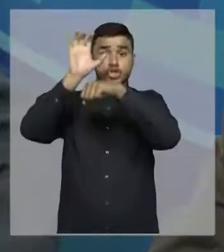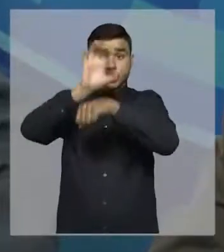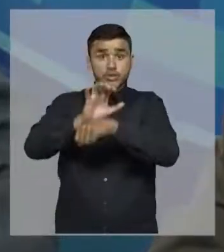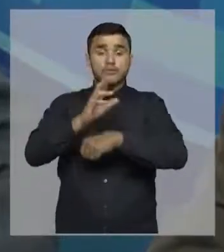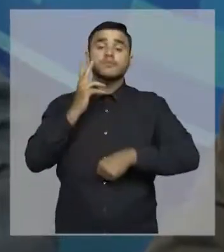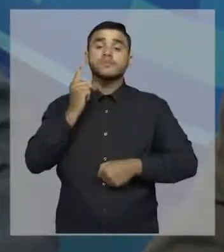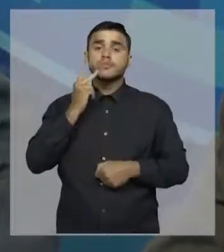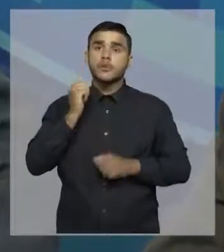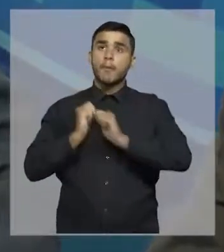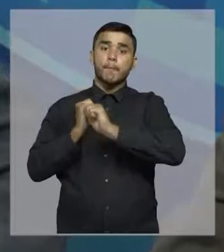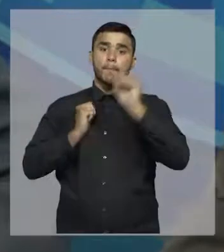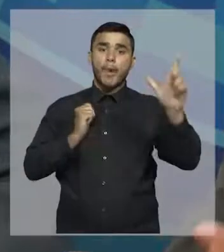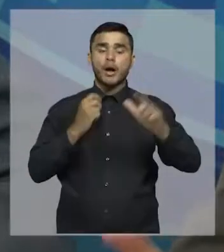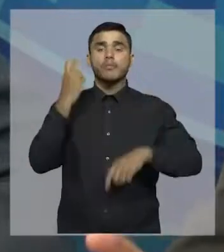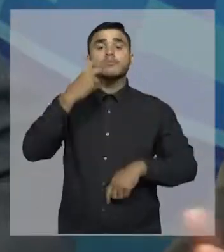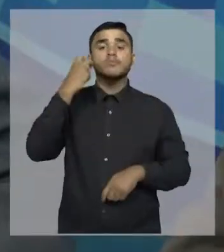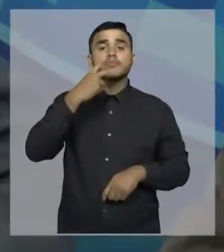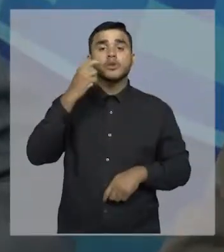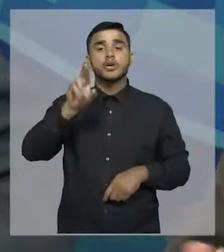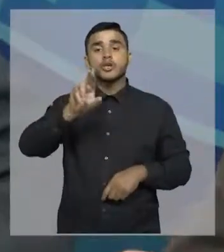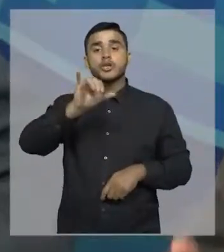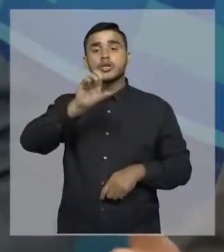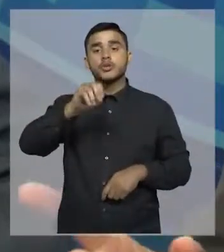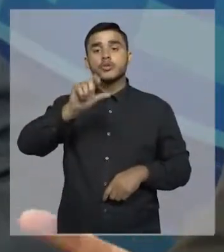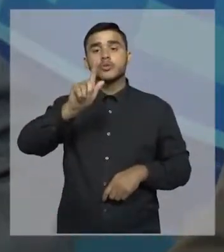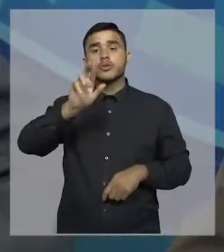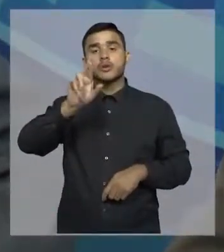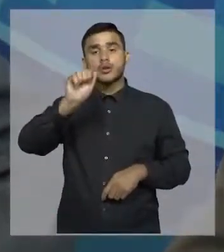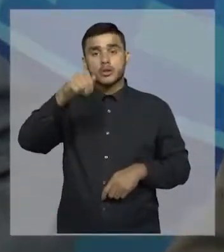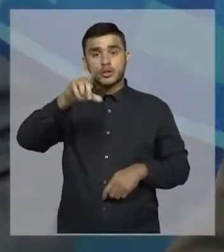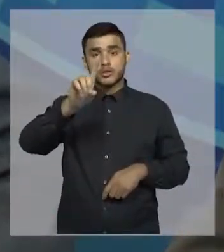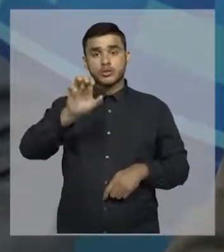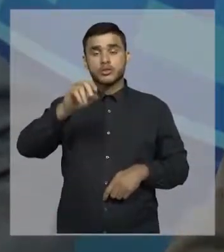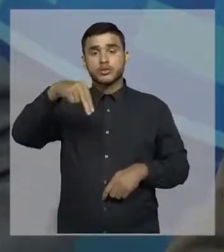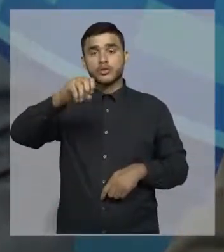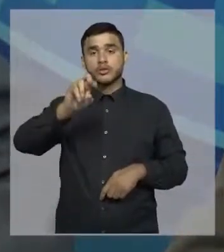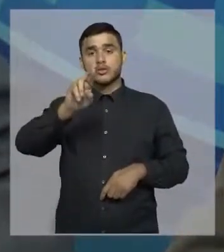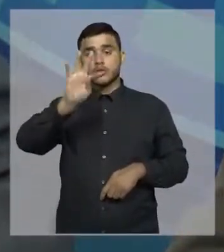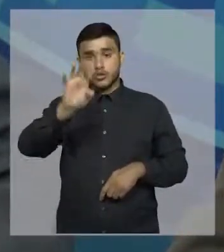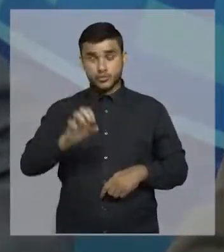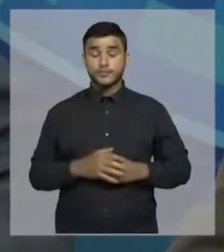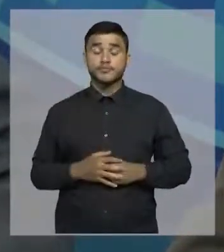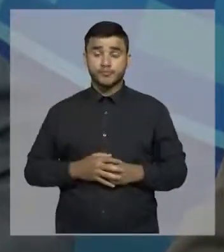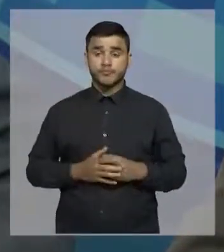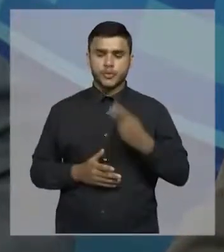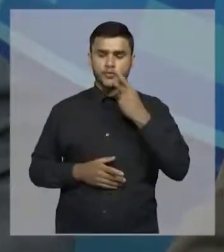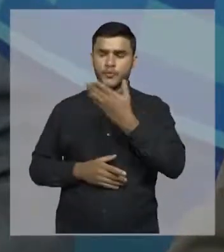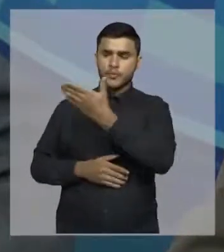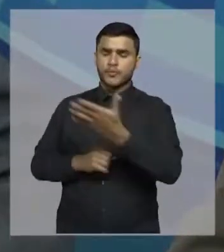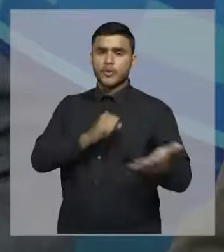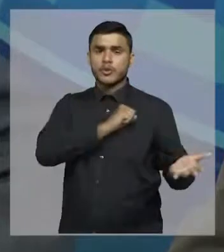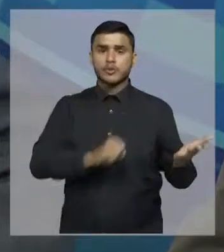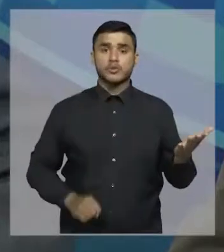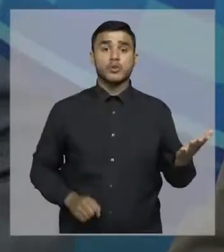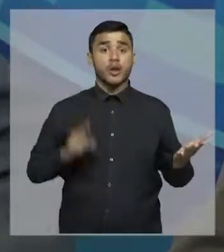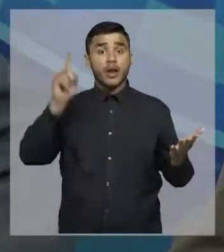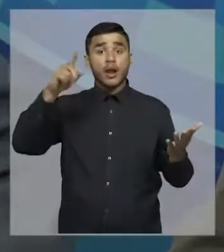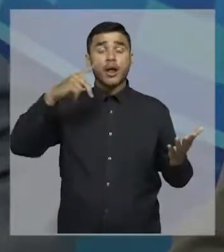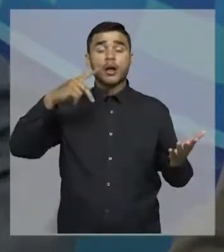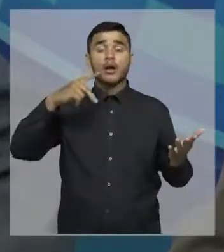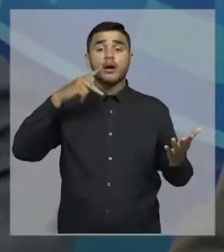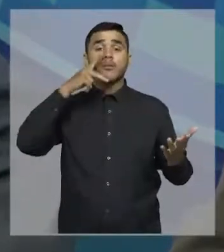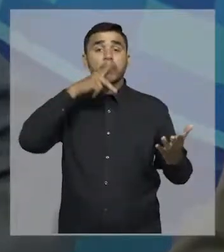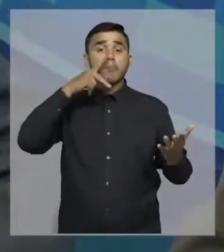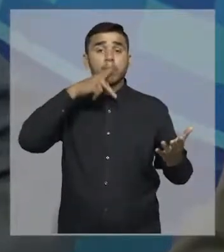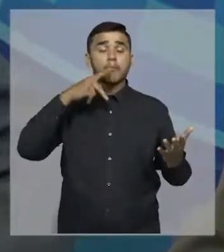do Norte. Porque varia de estado para estado. Isso. Hoje pela manhã o senador Cunha Lima, da Paraíba, dizia que na Paraíba o ICM sobre combustíveis